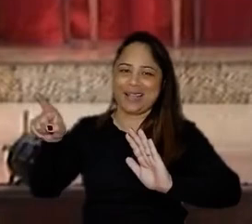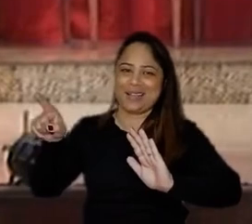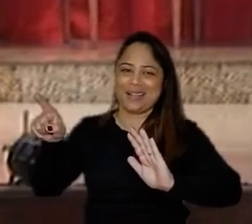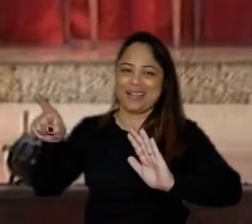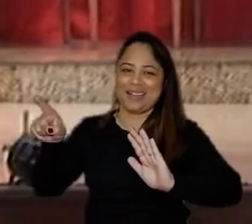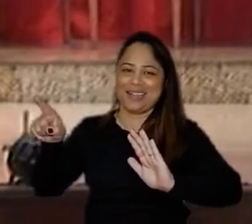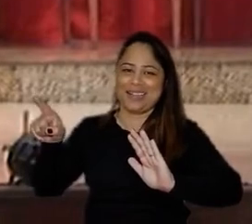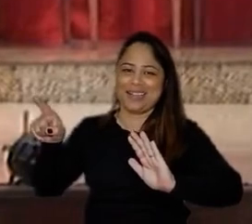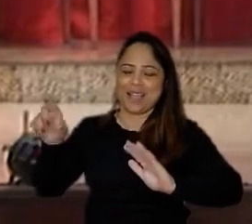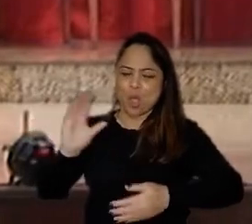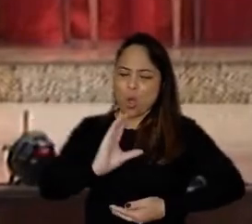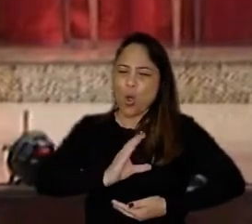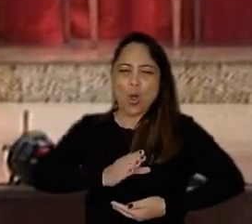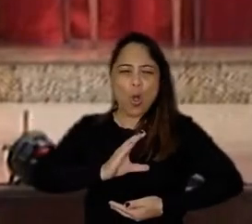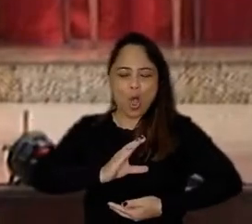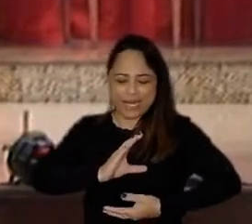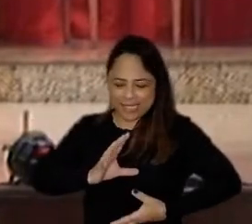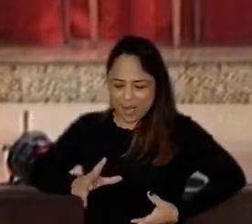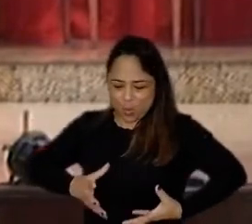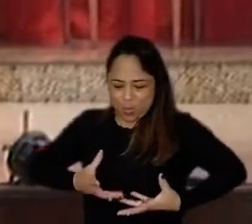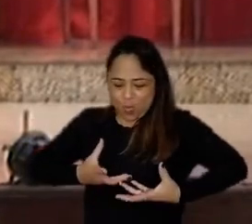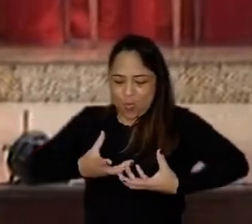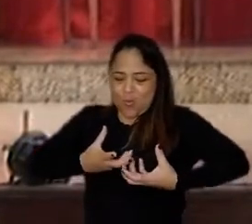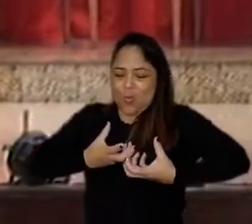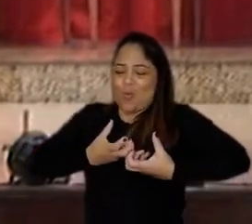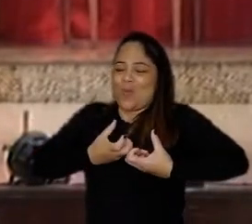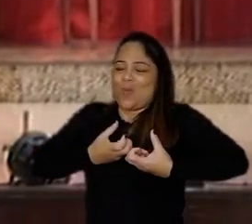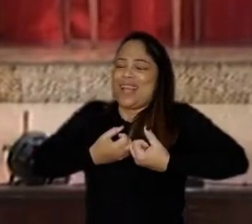Enche o seu coração de expectativa,